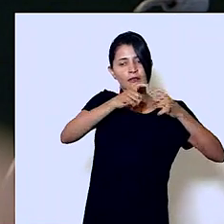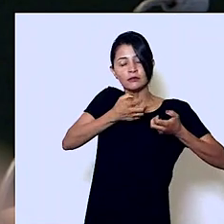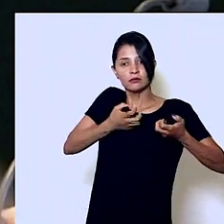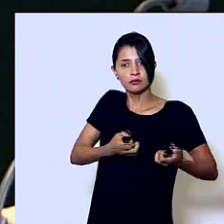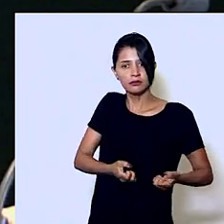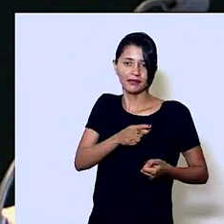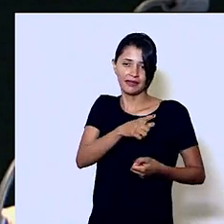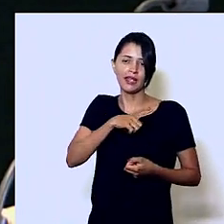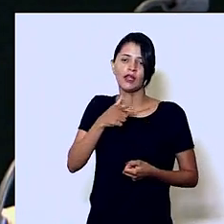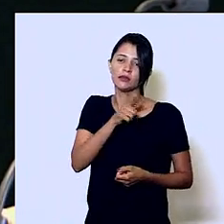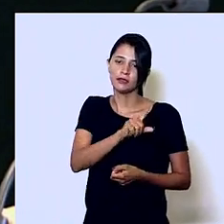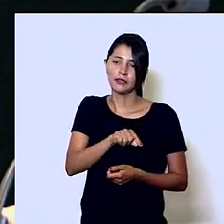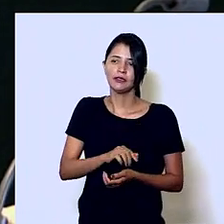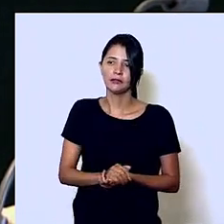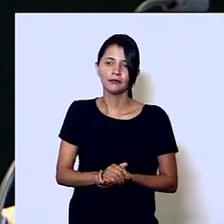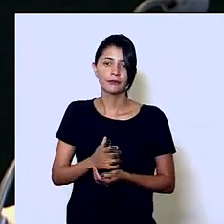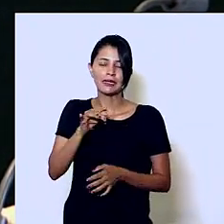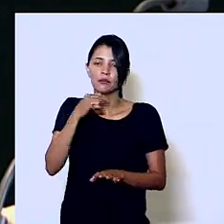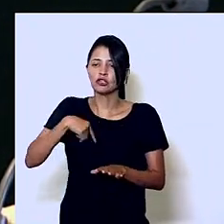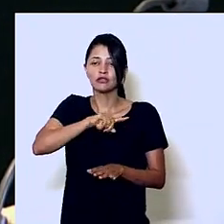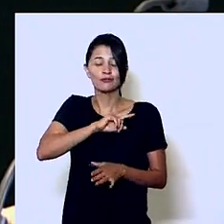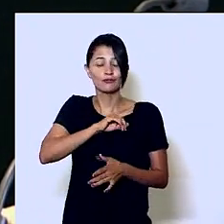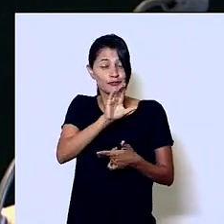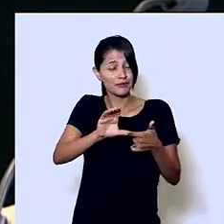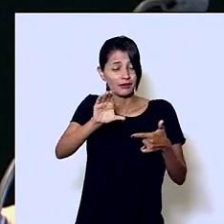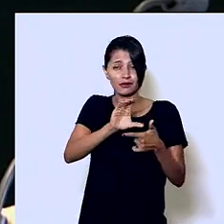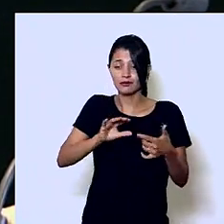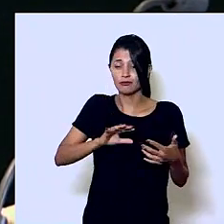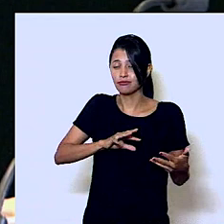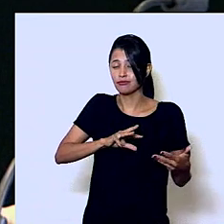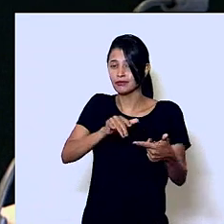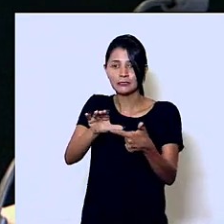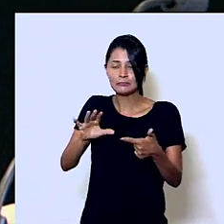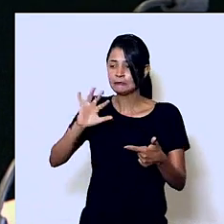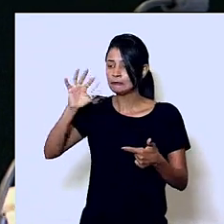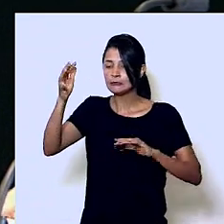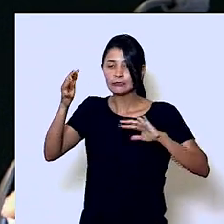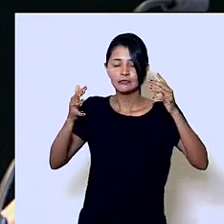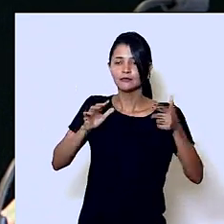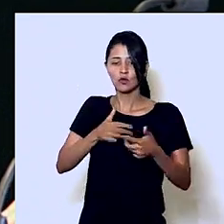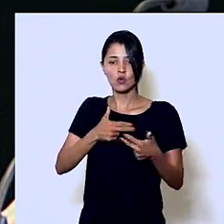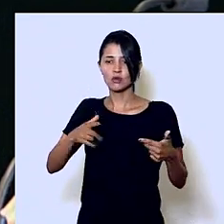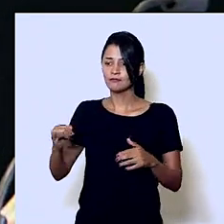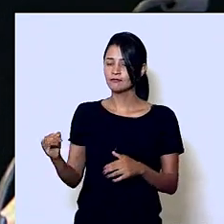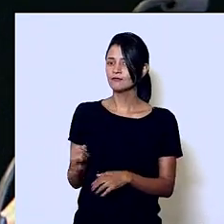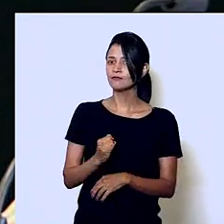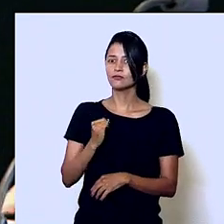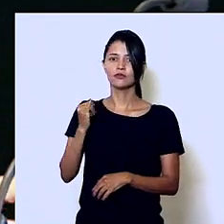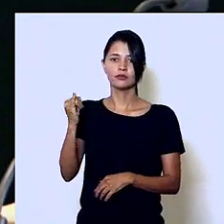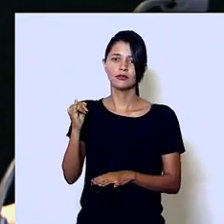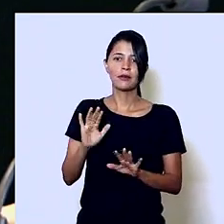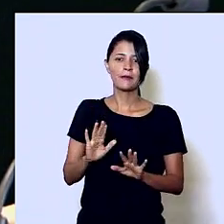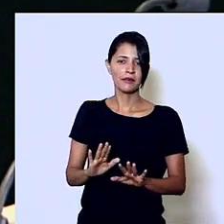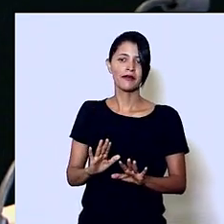podíamos estar na maior crise internacional, decidindo questões vitais, e, no entanto, naquele